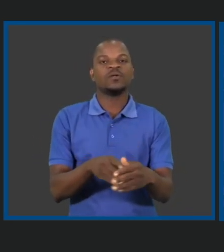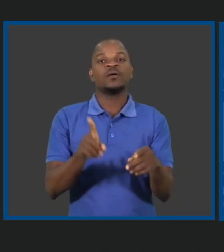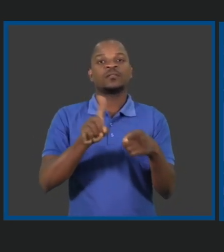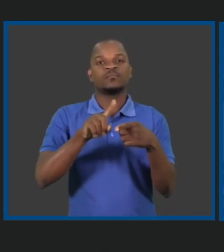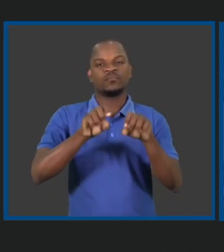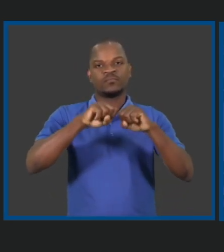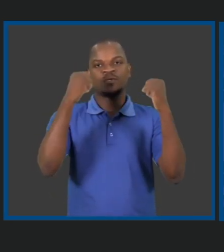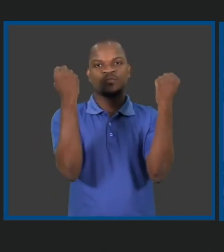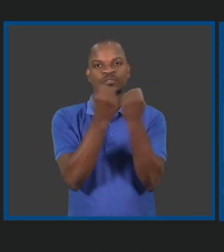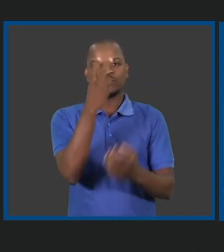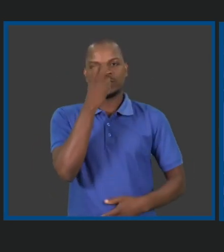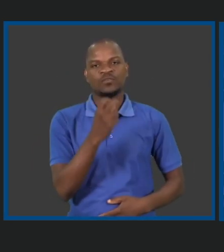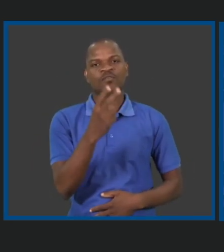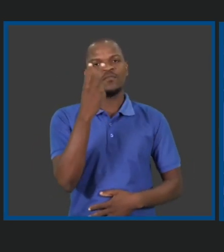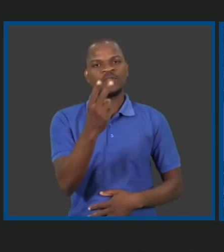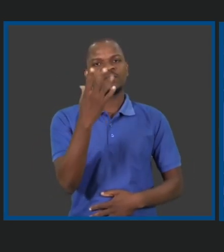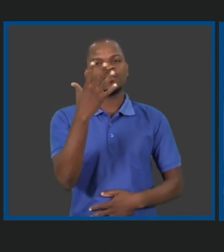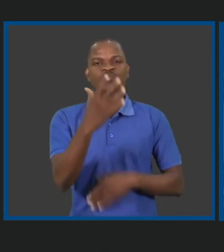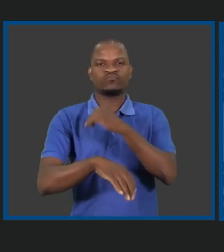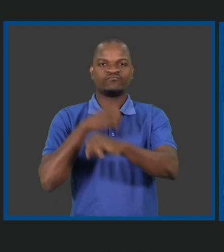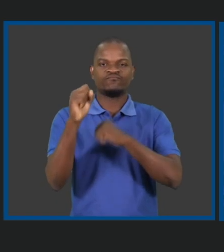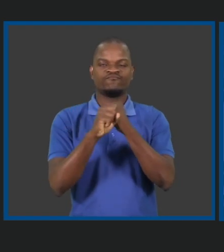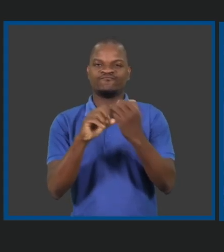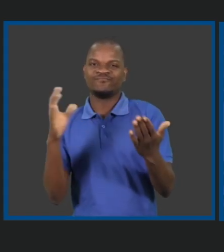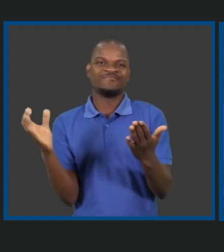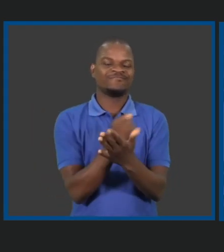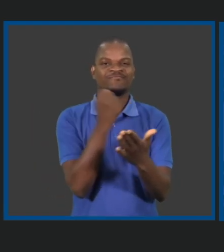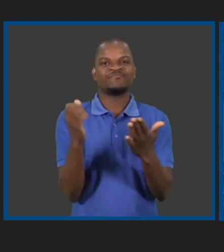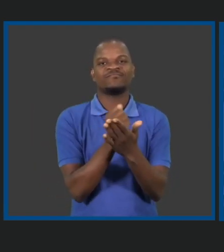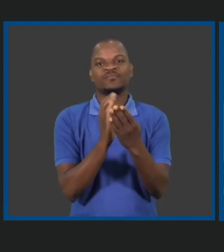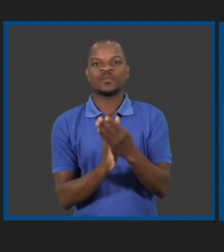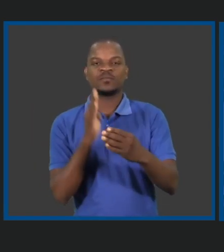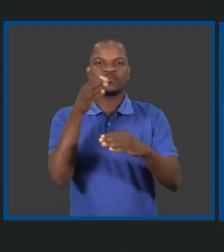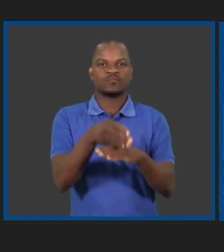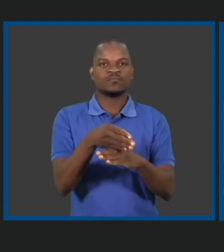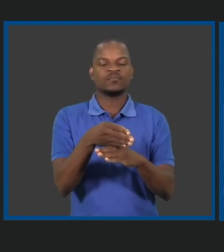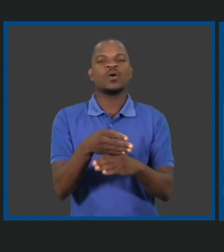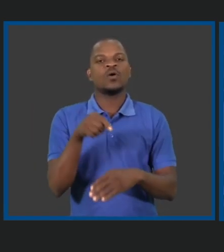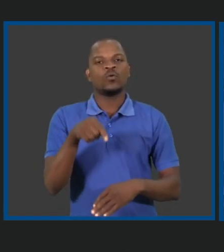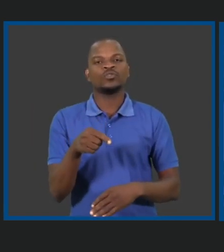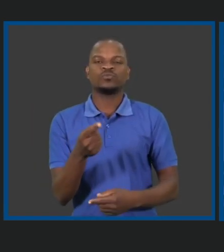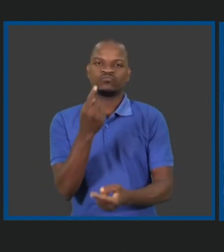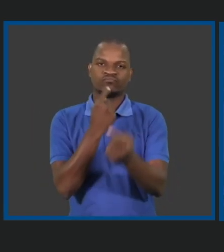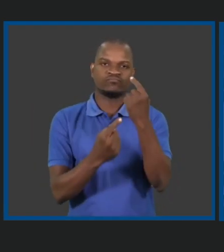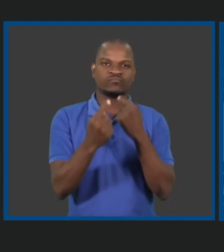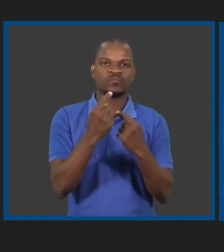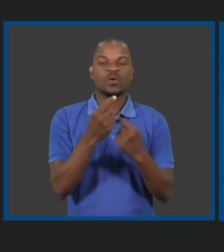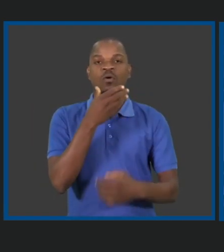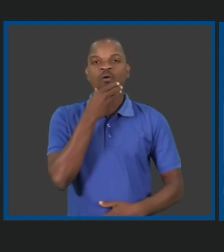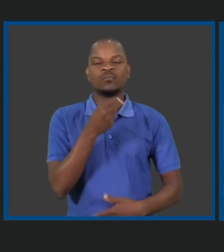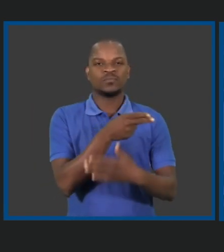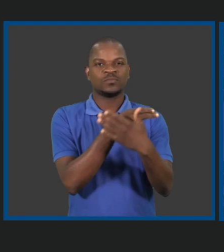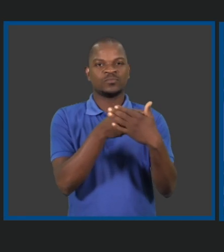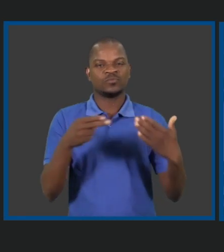CAMO vem 5 anos consolidando as suas conquistas hoje nesta entrevista vamos conversar com